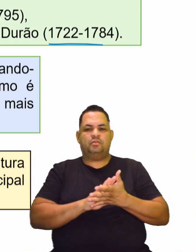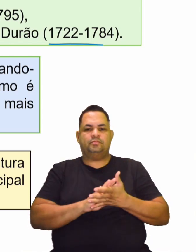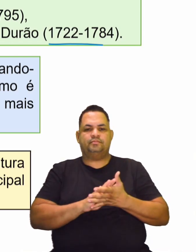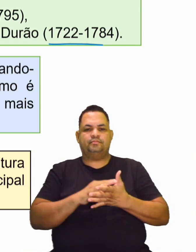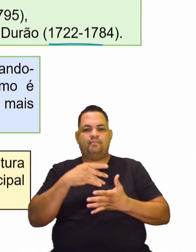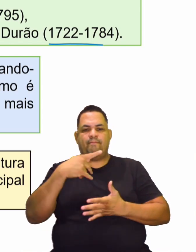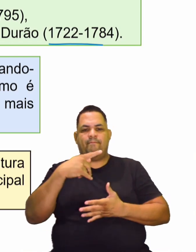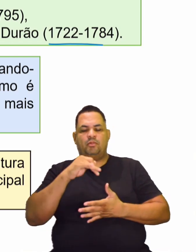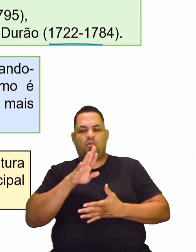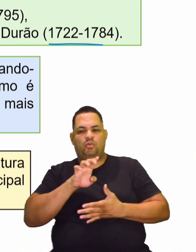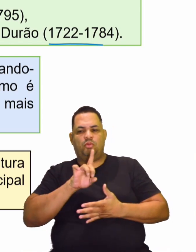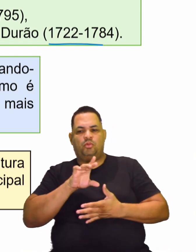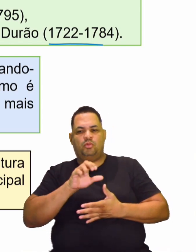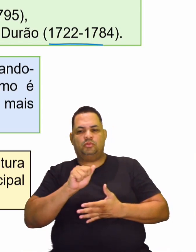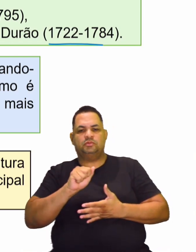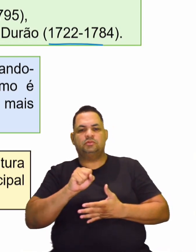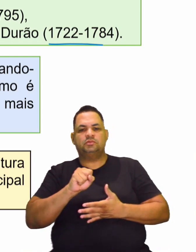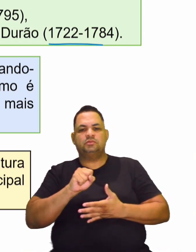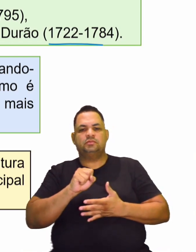eram em forma de versos